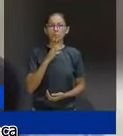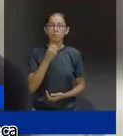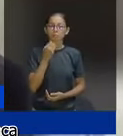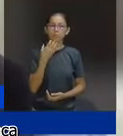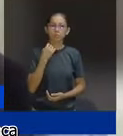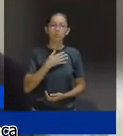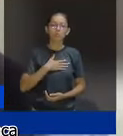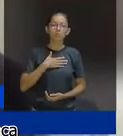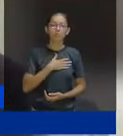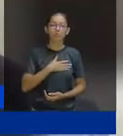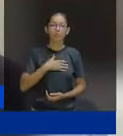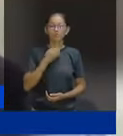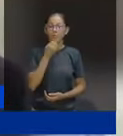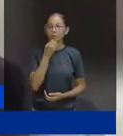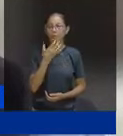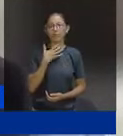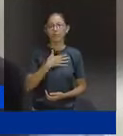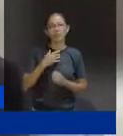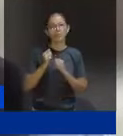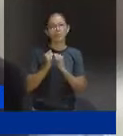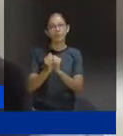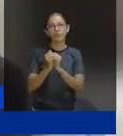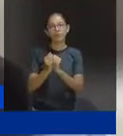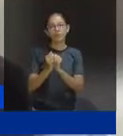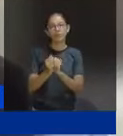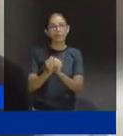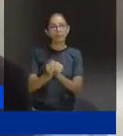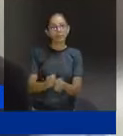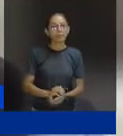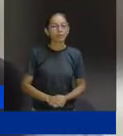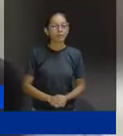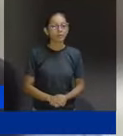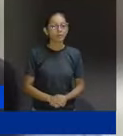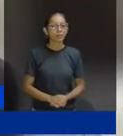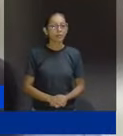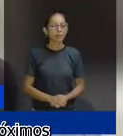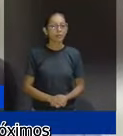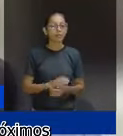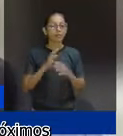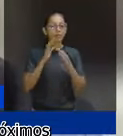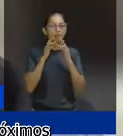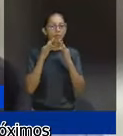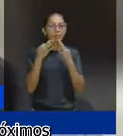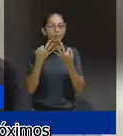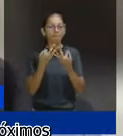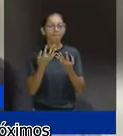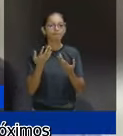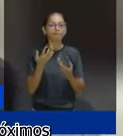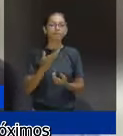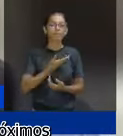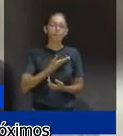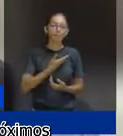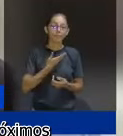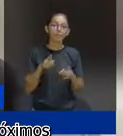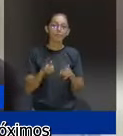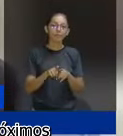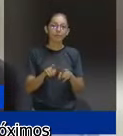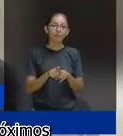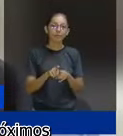e o prazer da convivência. Então, a nossa solidariedade à família, aos amigos mais